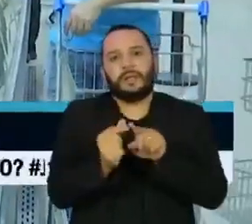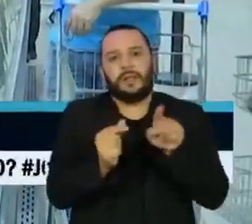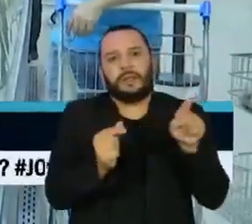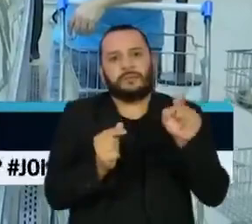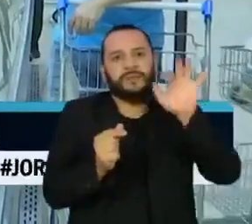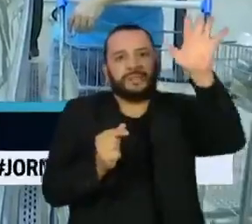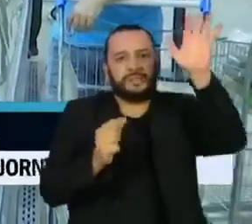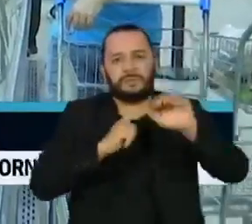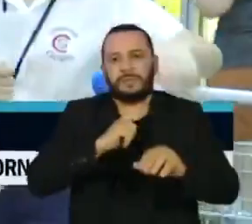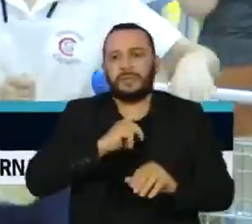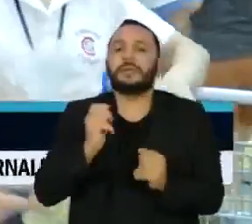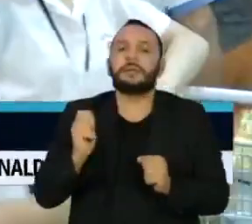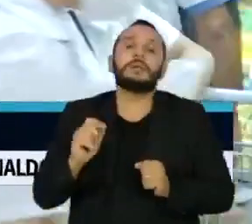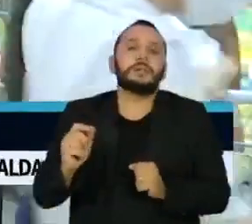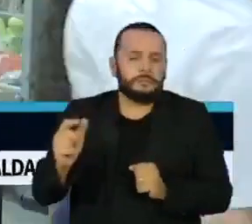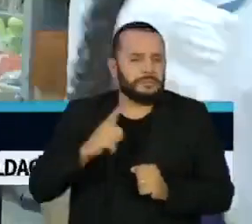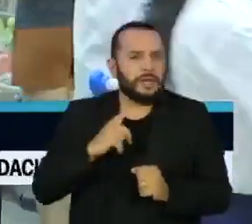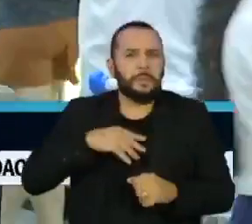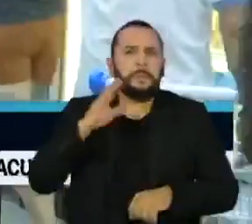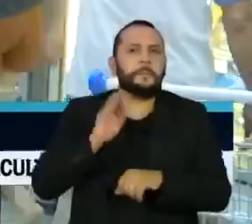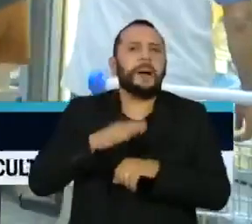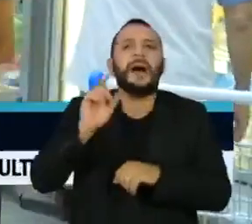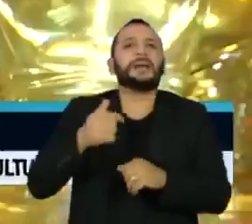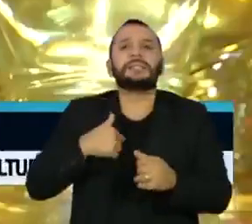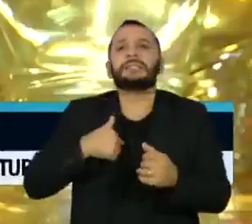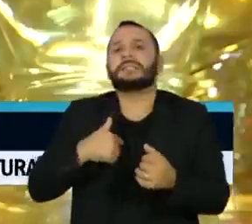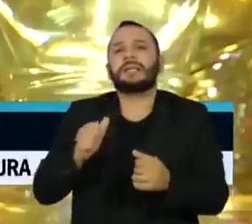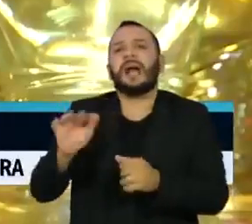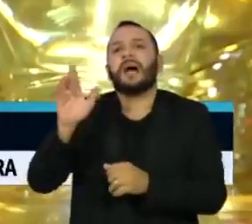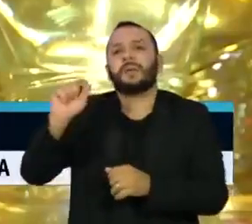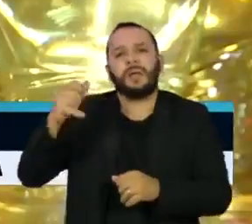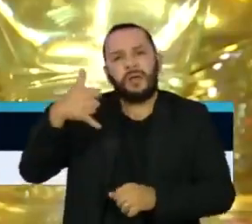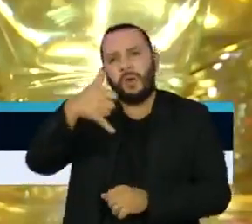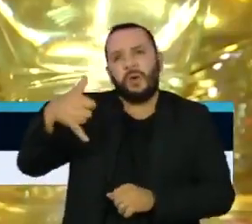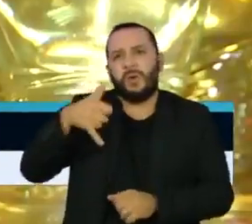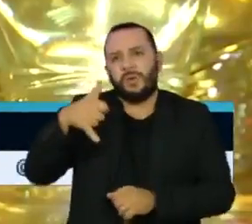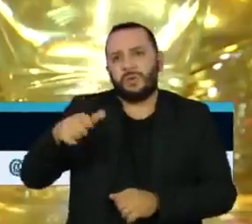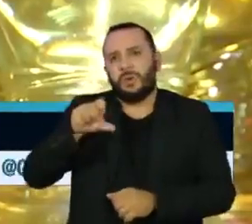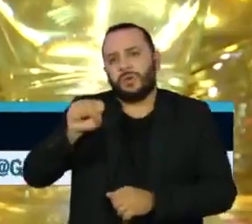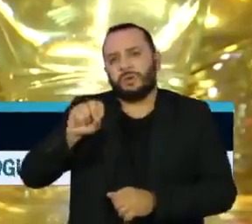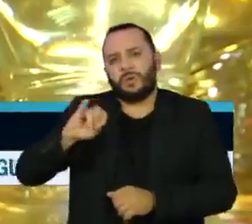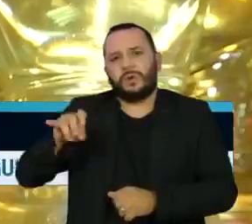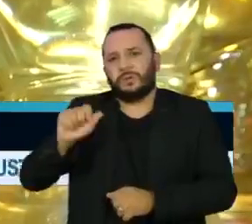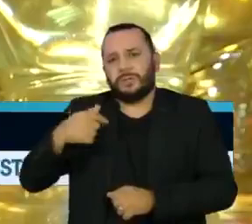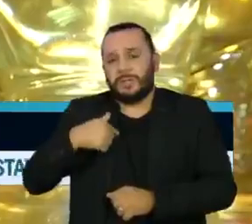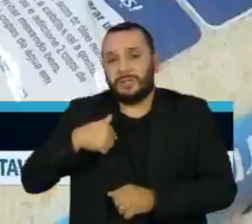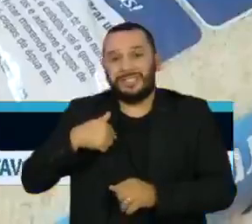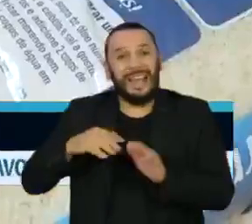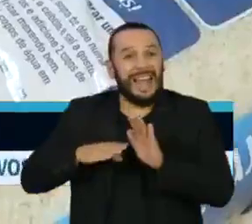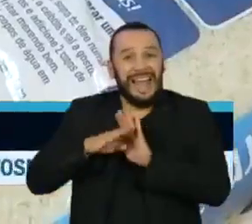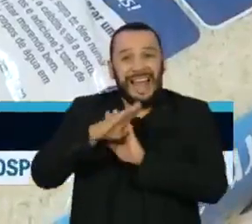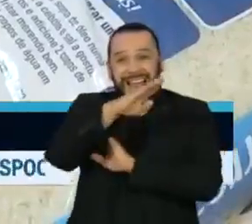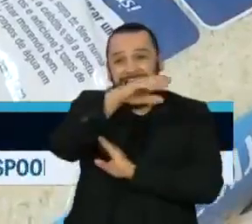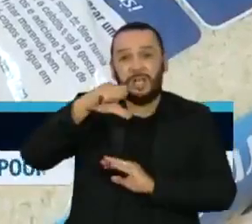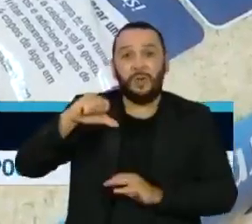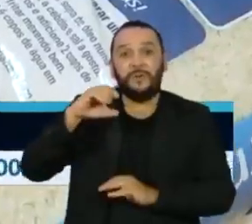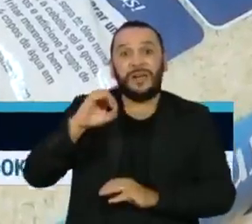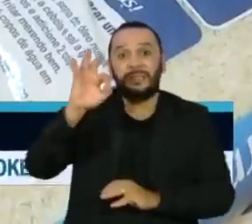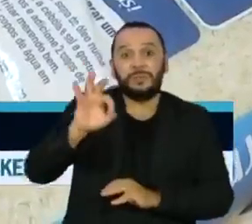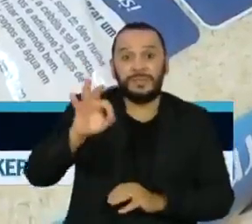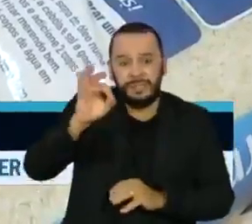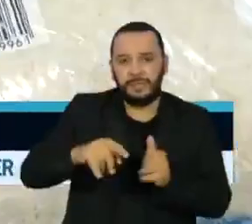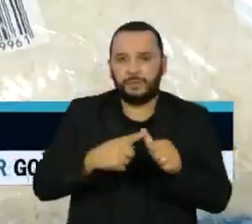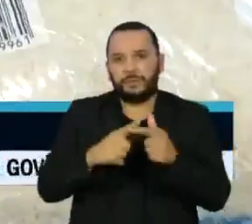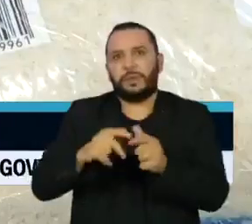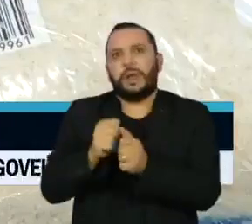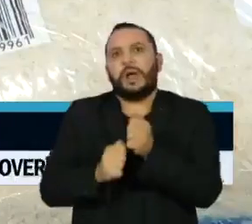preços têm nome e estão entre os mais consumidos. O óleo de soja aumentou quase 90%. O reajuste do quilo